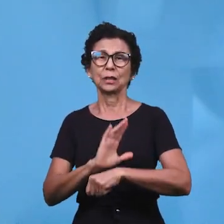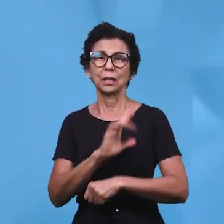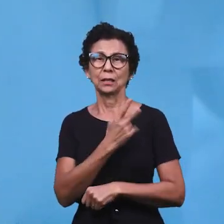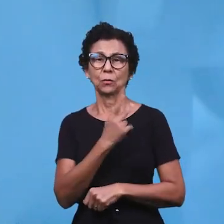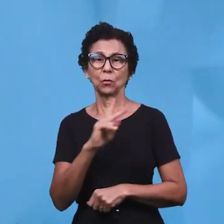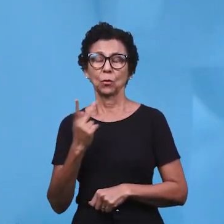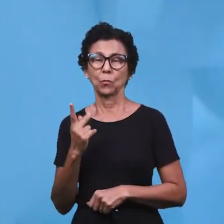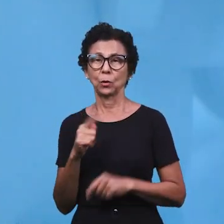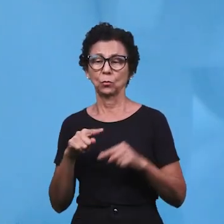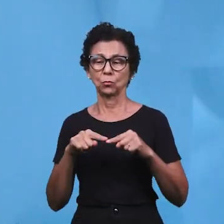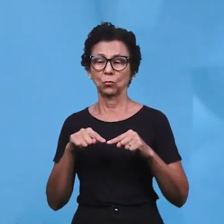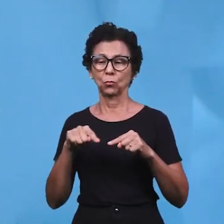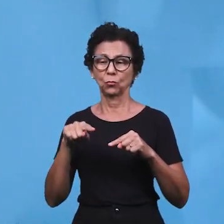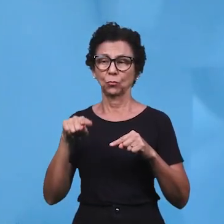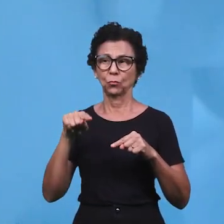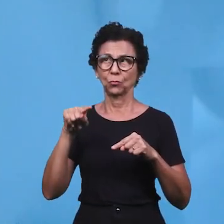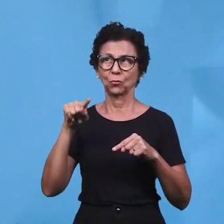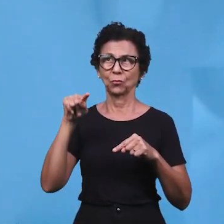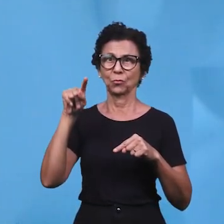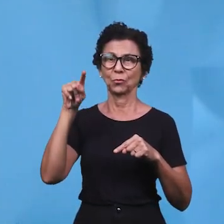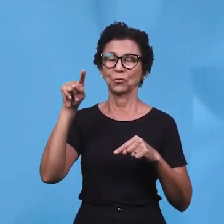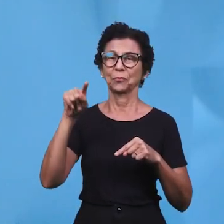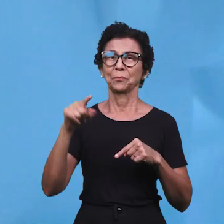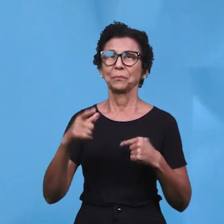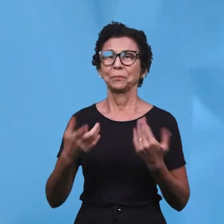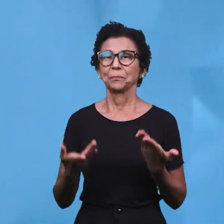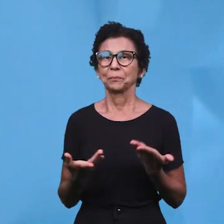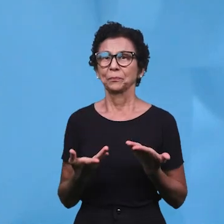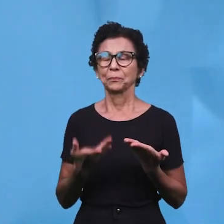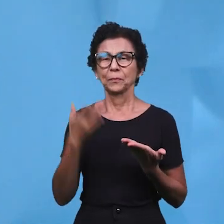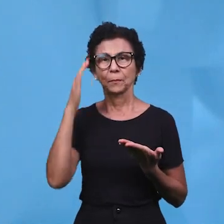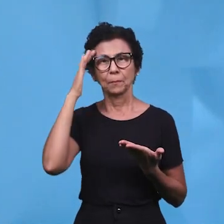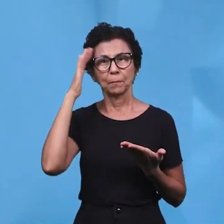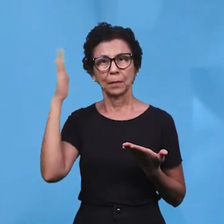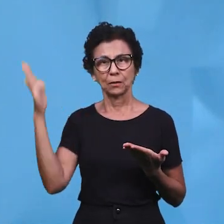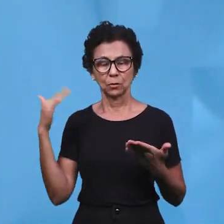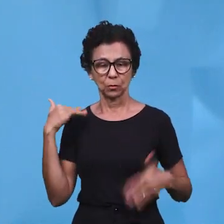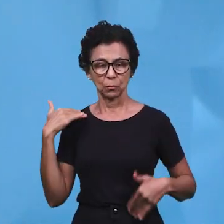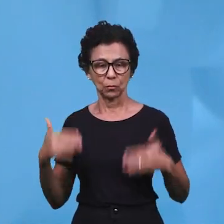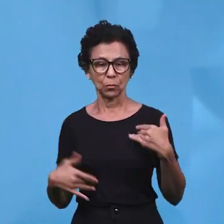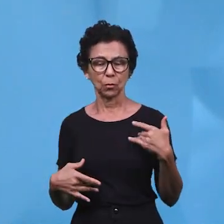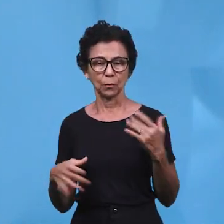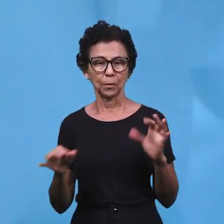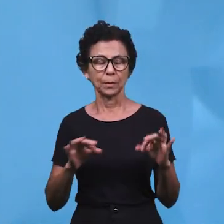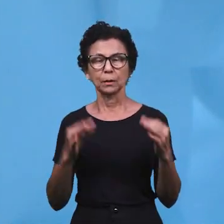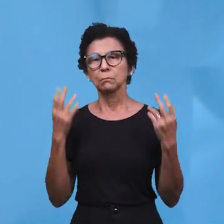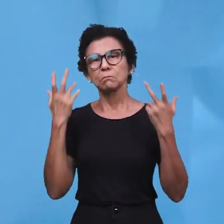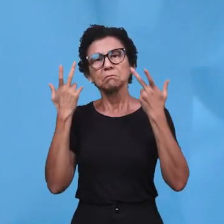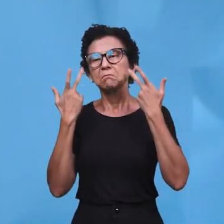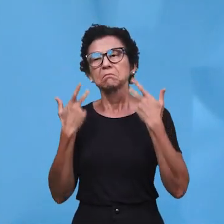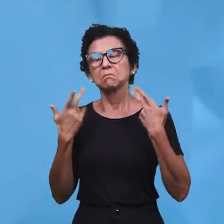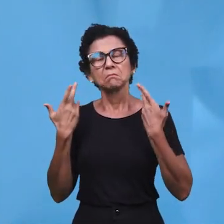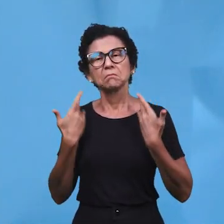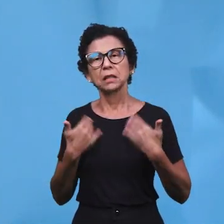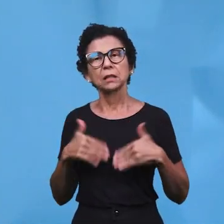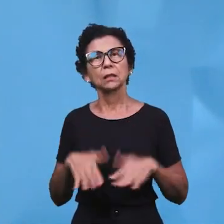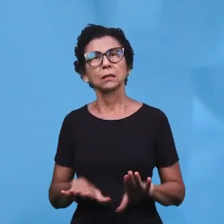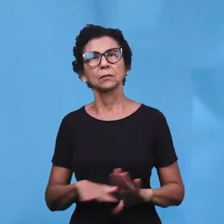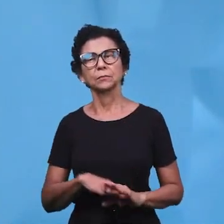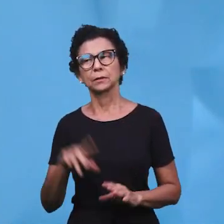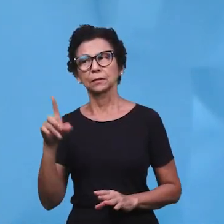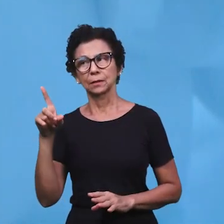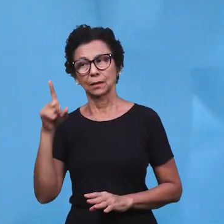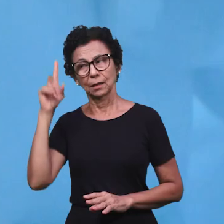no nosso sangue, né? Isso já foi dosado, né? Agora imagina, o nosso corpo está se preparando naturalmente. Lembra do